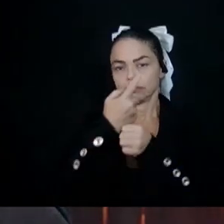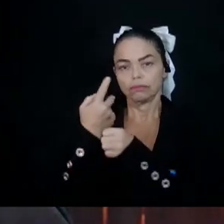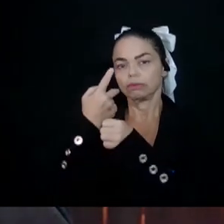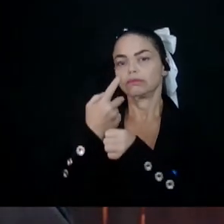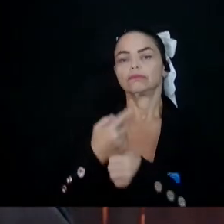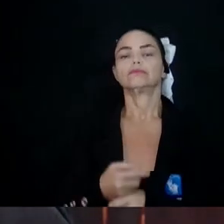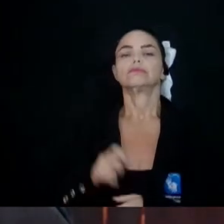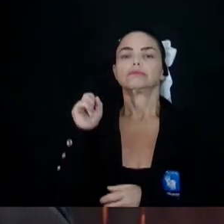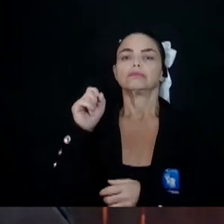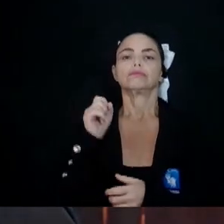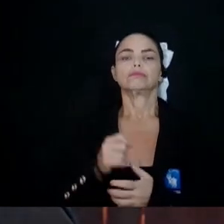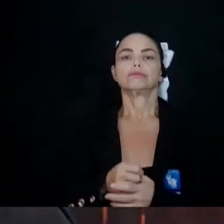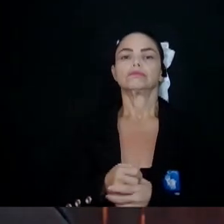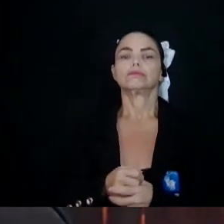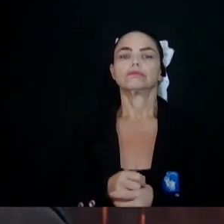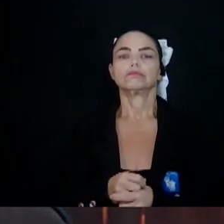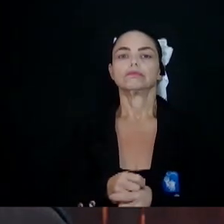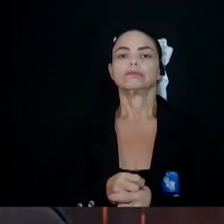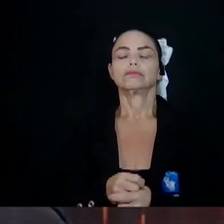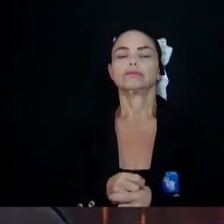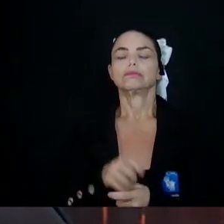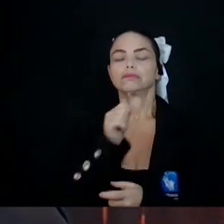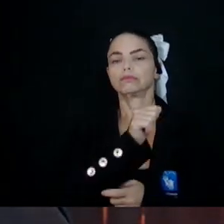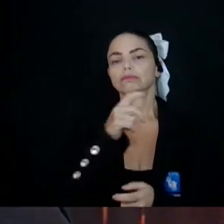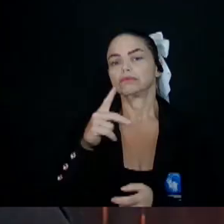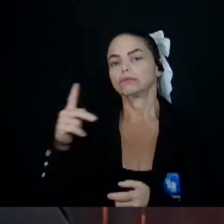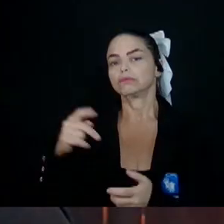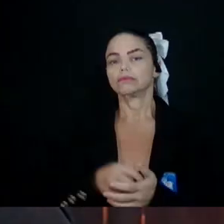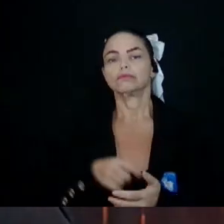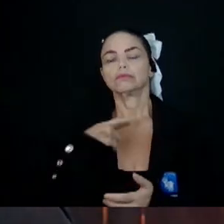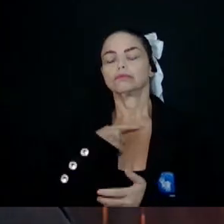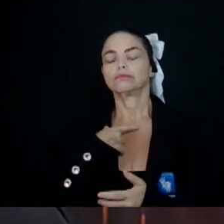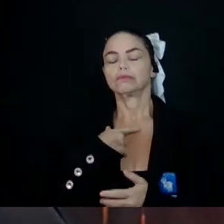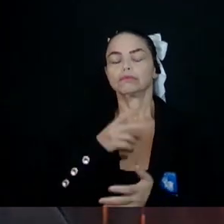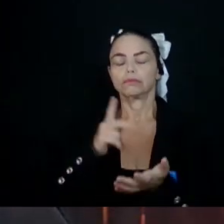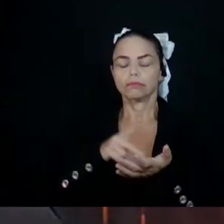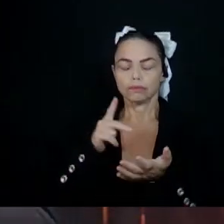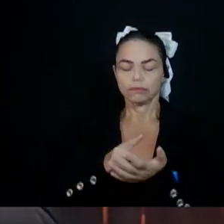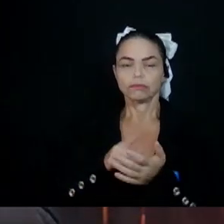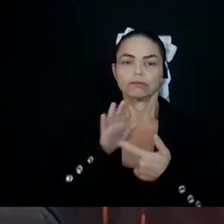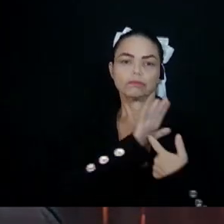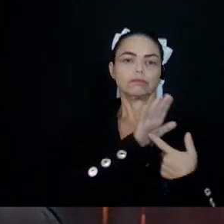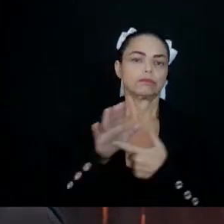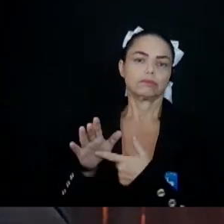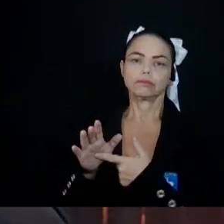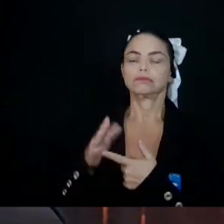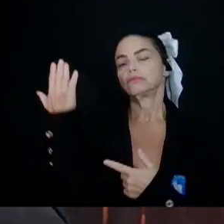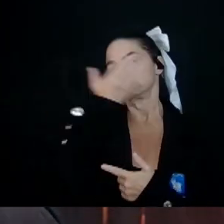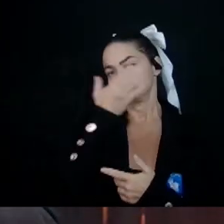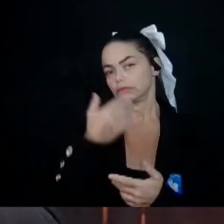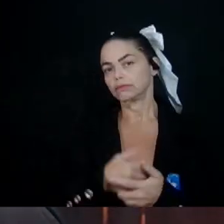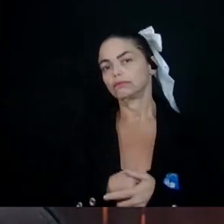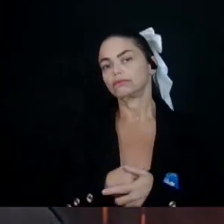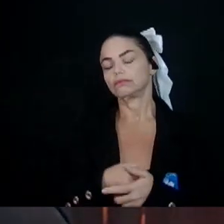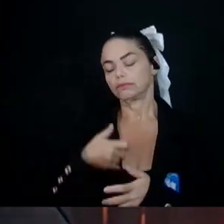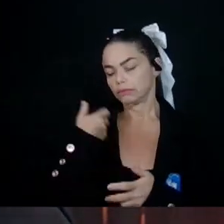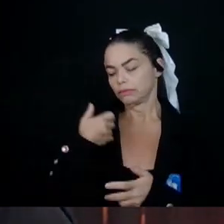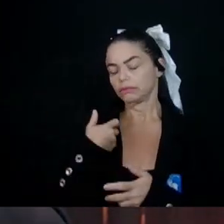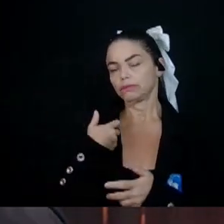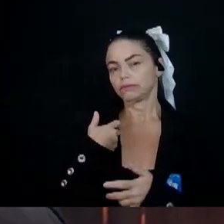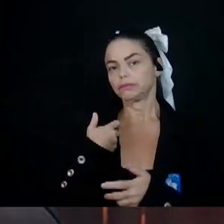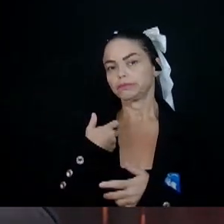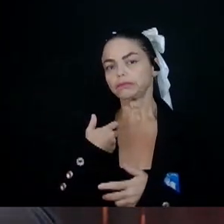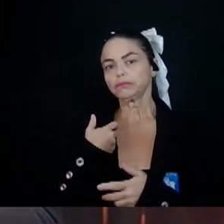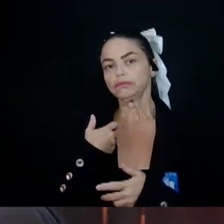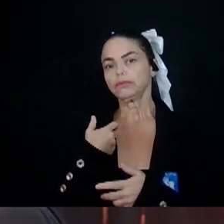que as plataformas consigam categoricamente demonstrar e provar a idade que aquela pessoa que